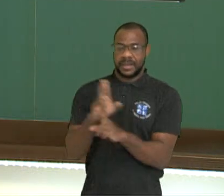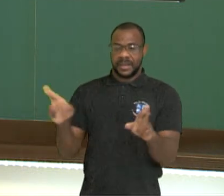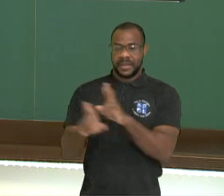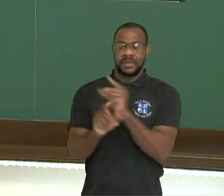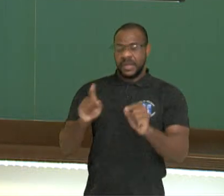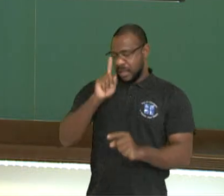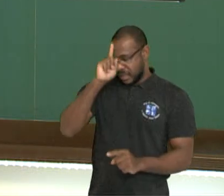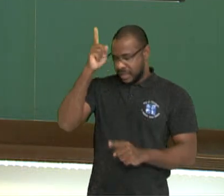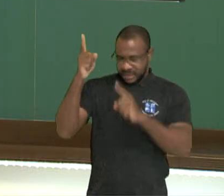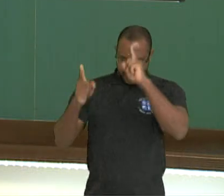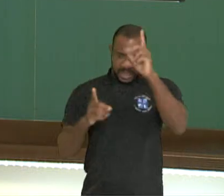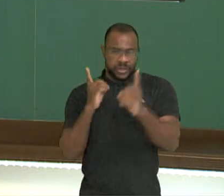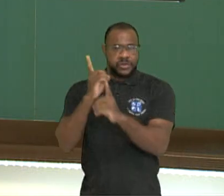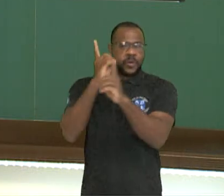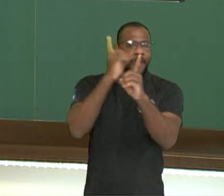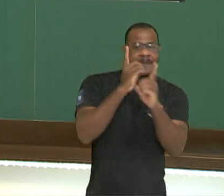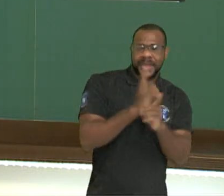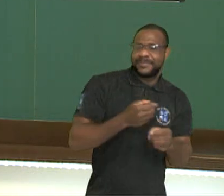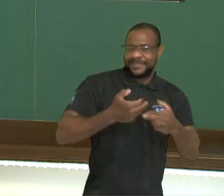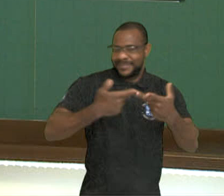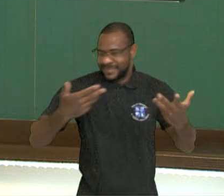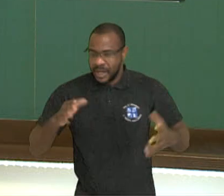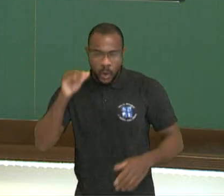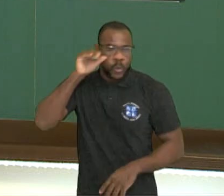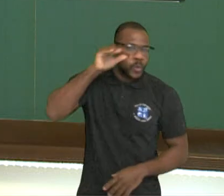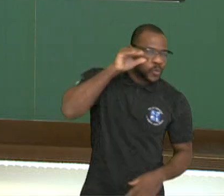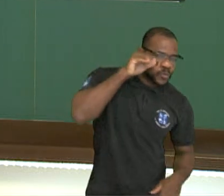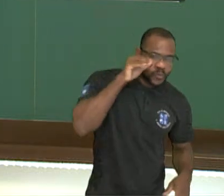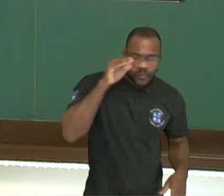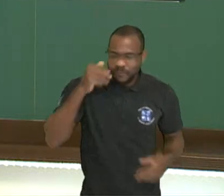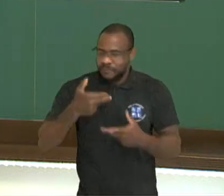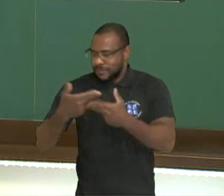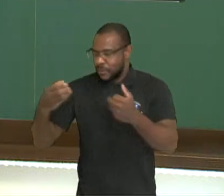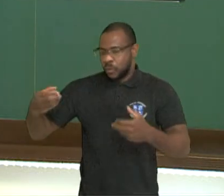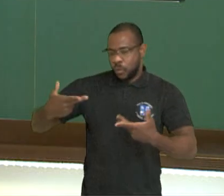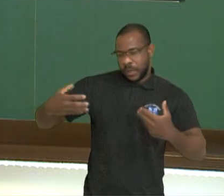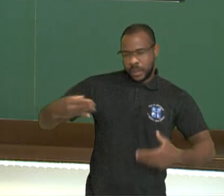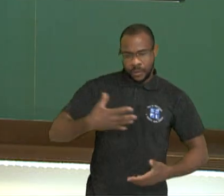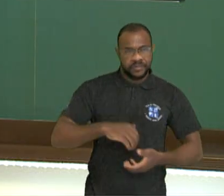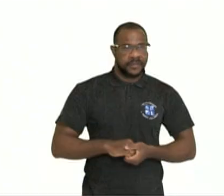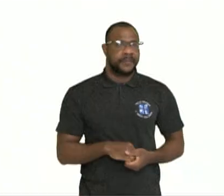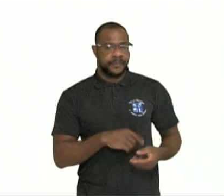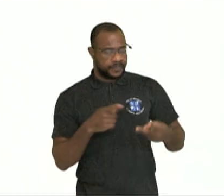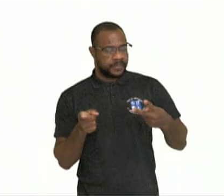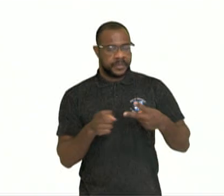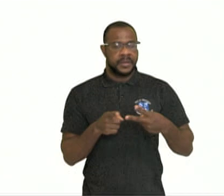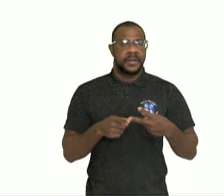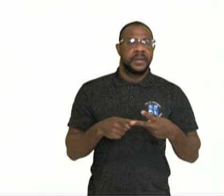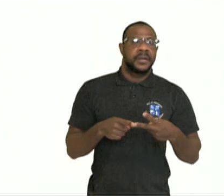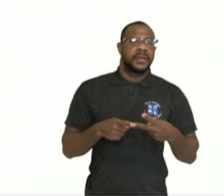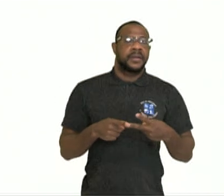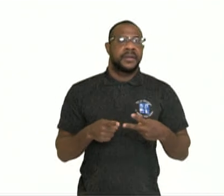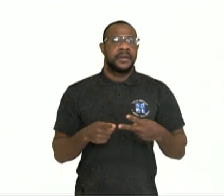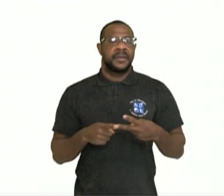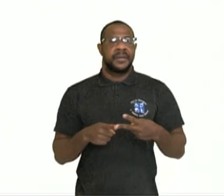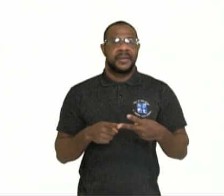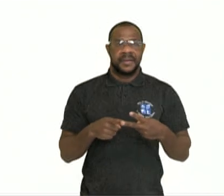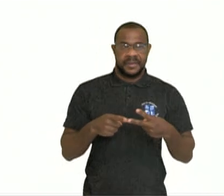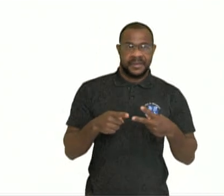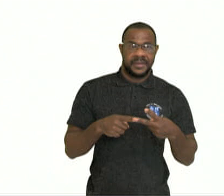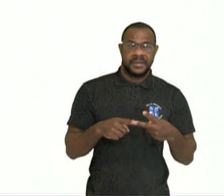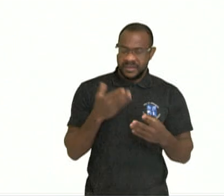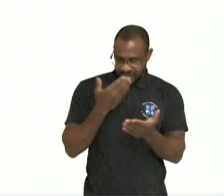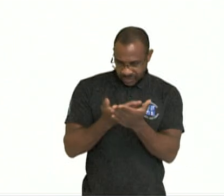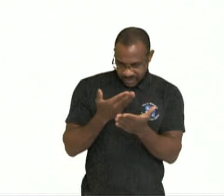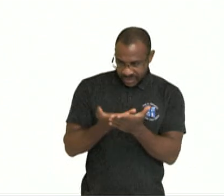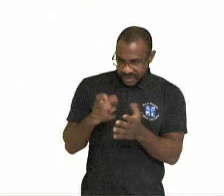das ideias, de descobertas, de curiosidade, de algo novo. O argumento de exemplificação. Enquanto estudante,